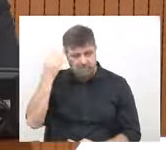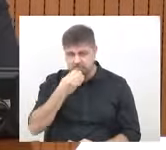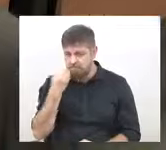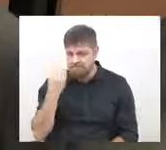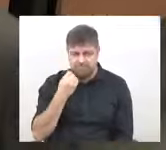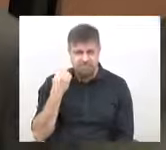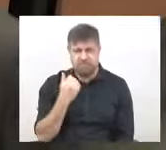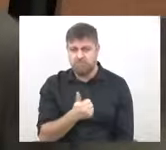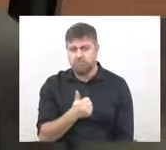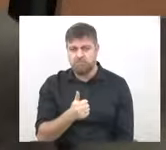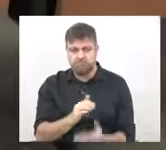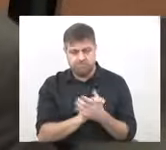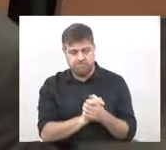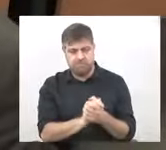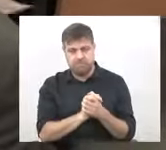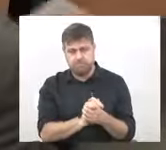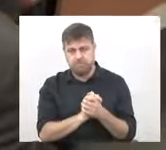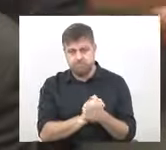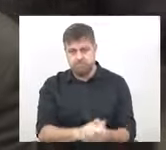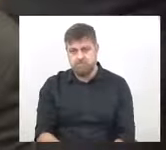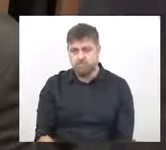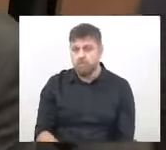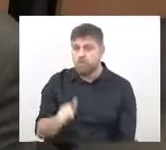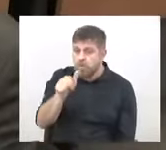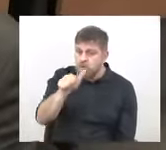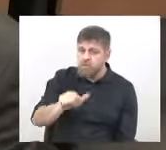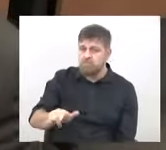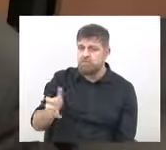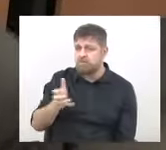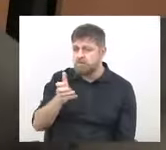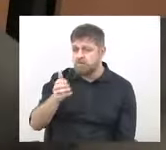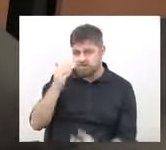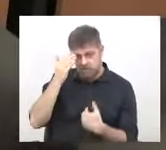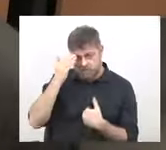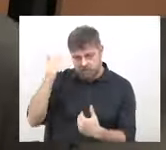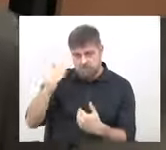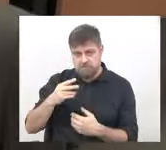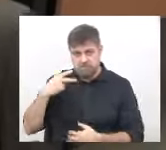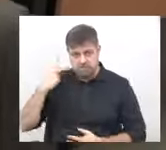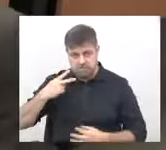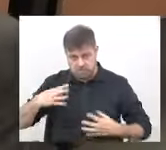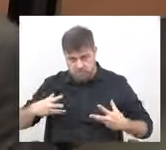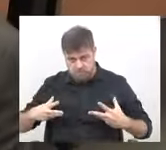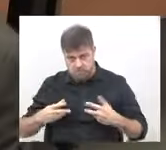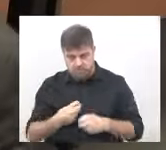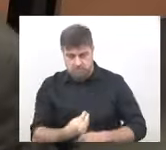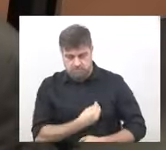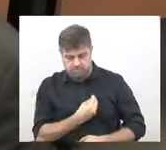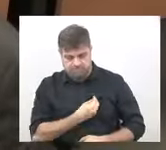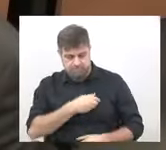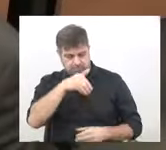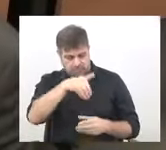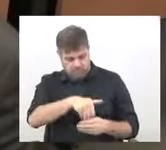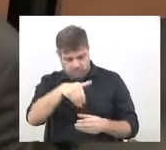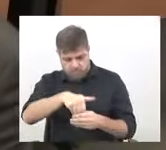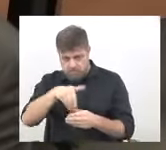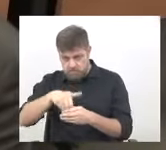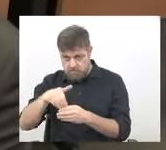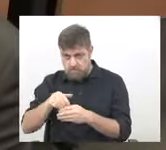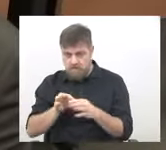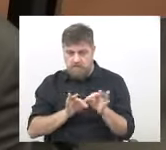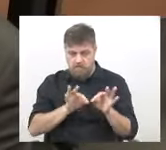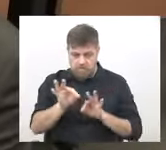nobre presidente Rafa Zimbaldi. Mais uma vez, eu gostaria de agradecer a todos os vereadores aqui presentes que votaram favorável a esse projeto, a